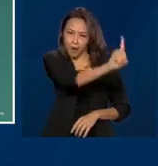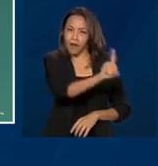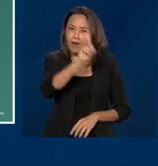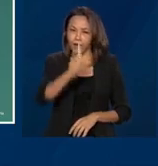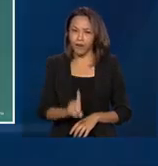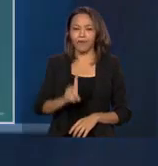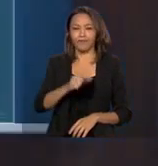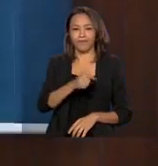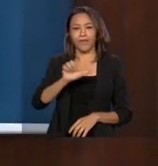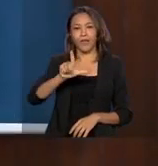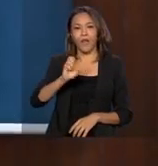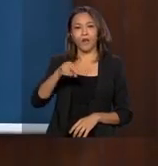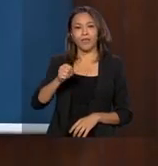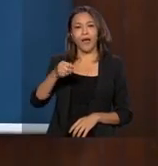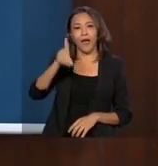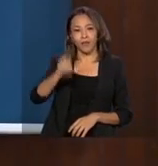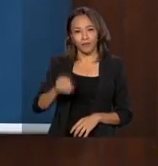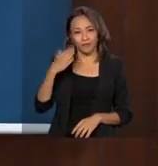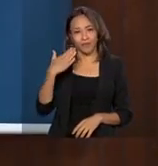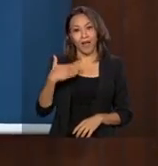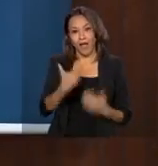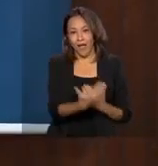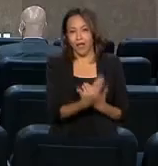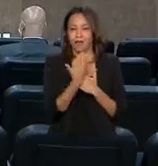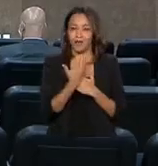para contribuir aqui na apresentação.